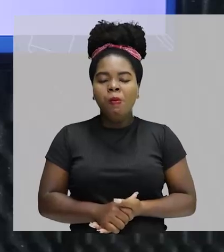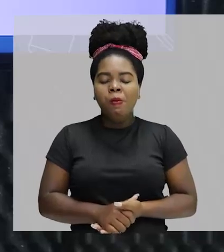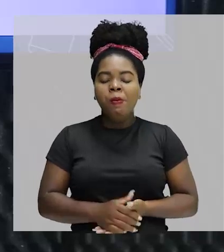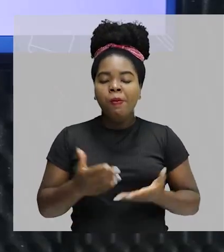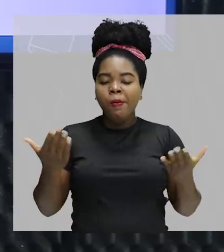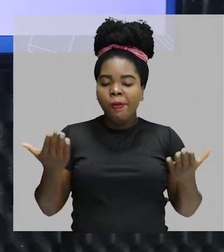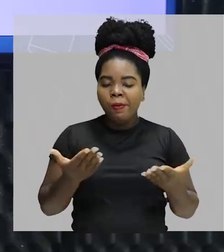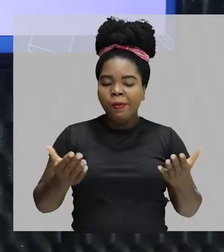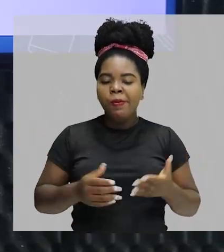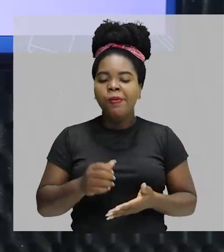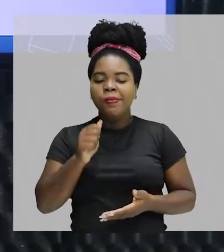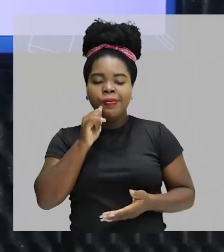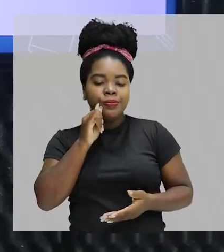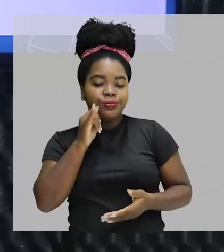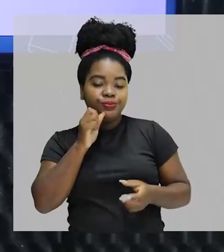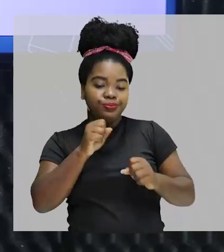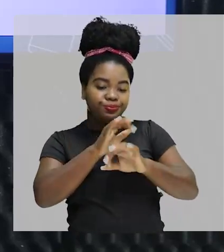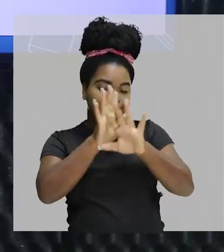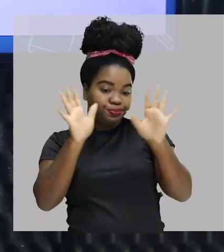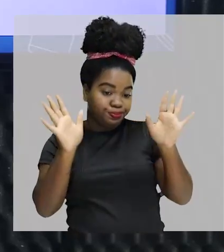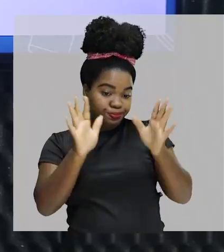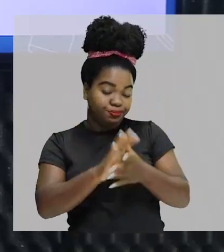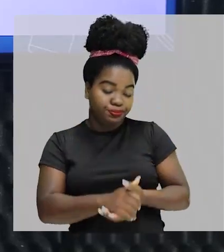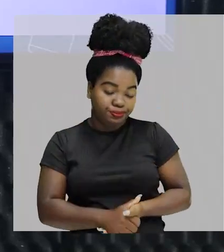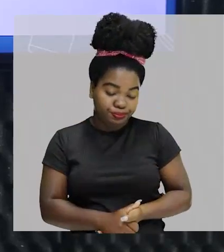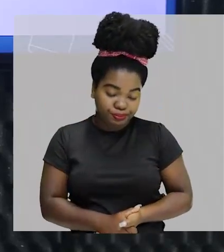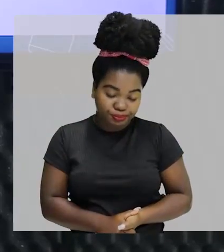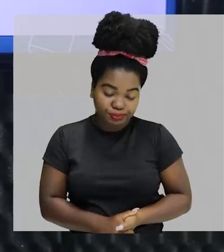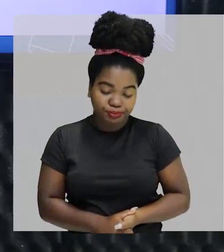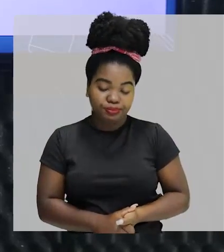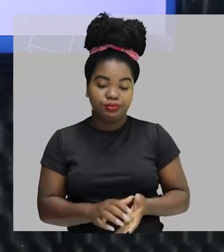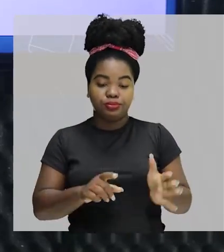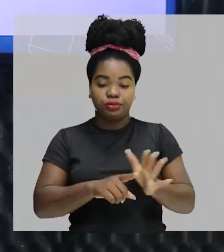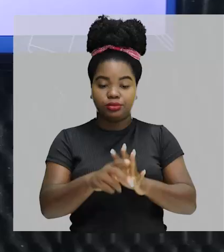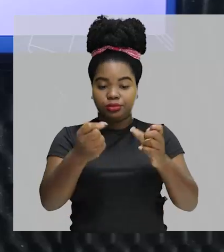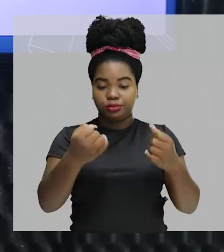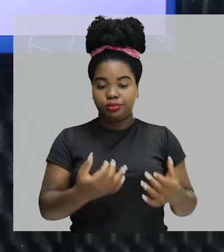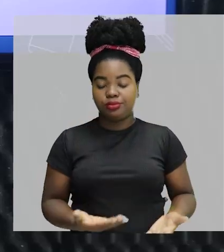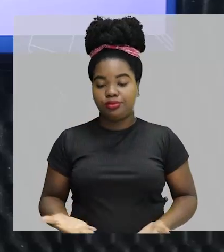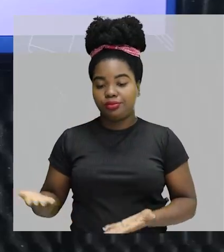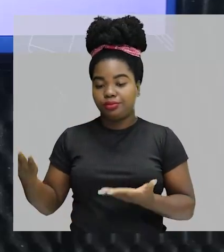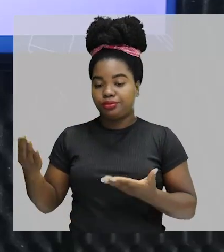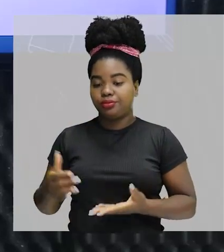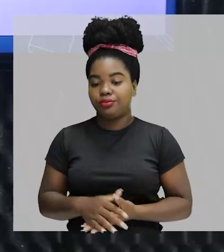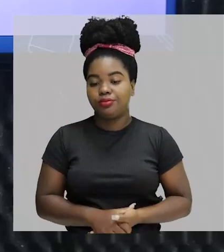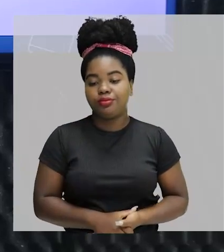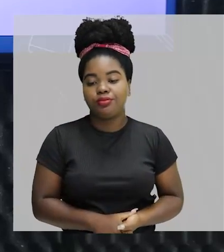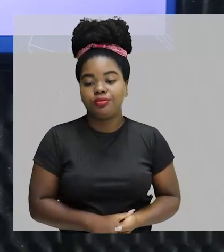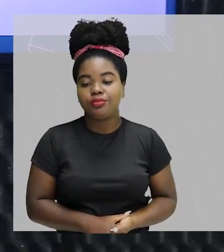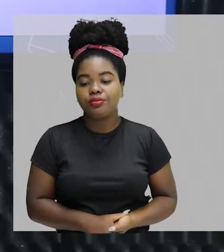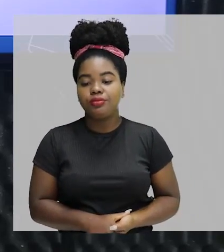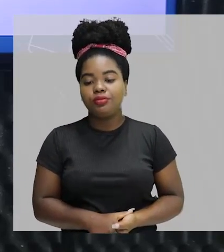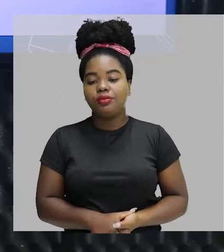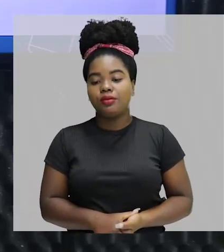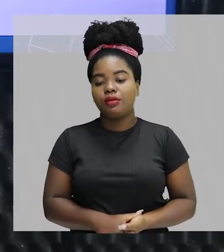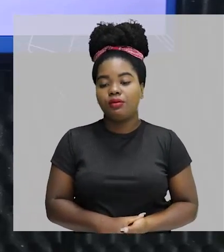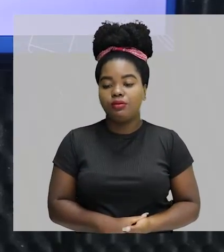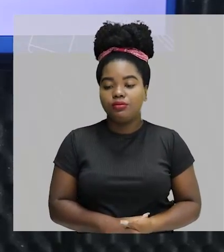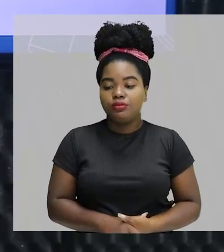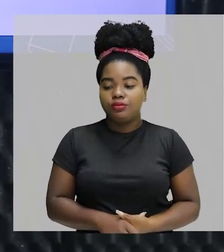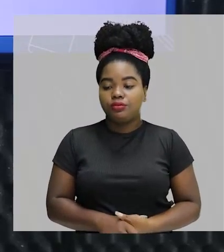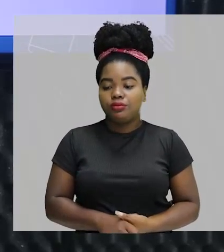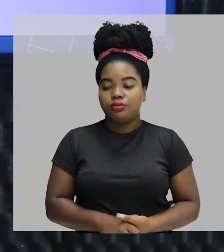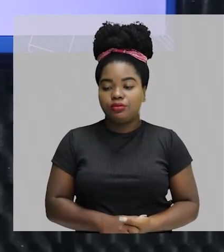ver aqui um exemplo, certo? Nesse exemplo, o enunciado diz o seguinte: o valor de um automóvel daqui a